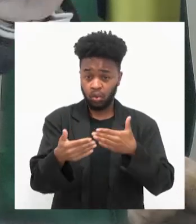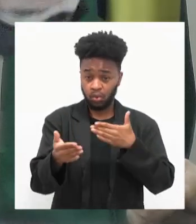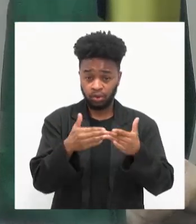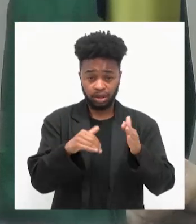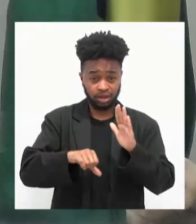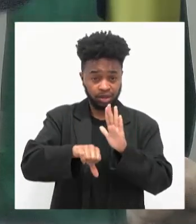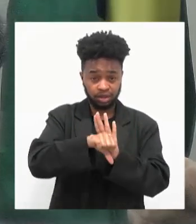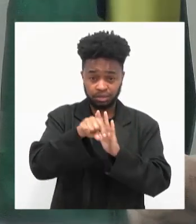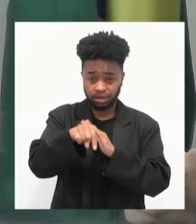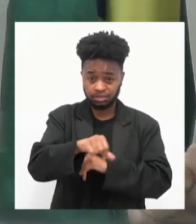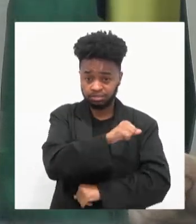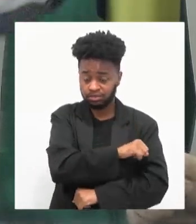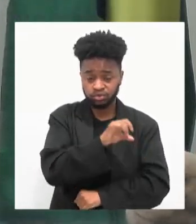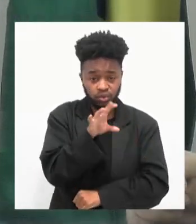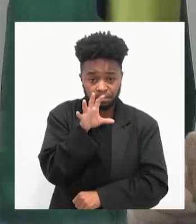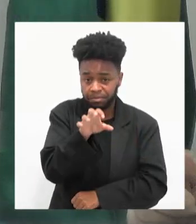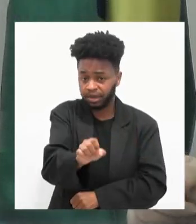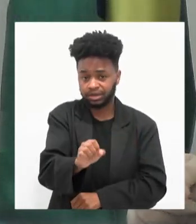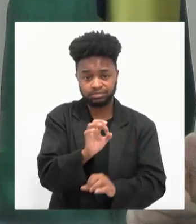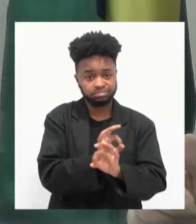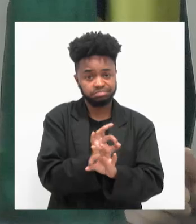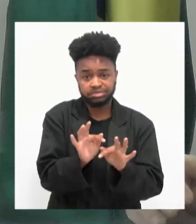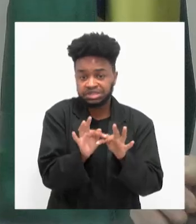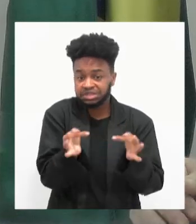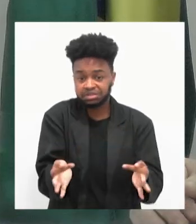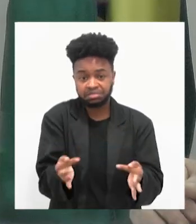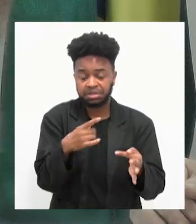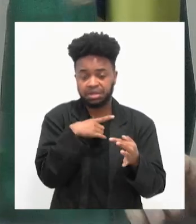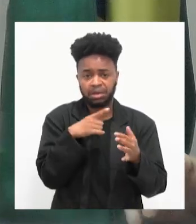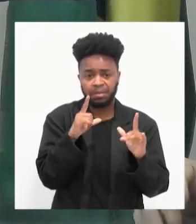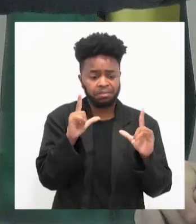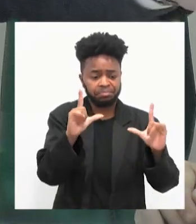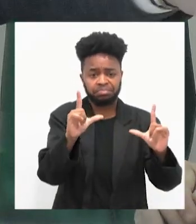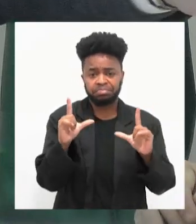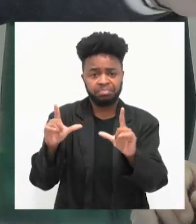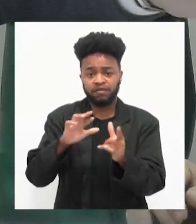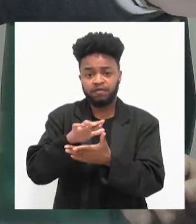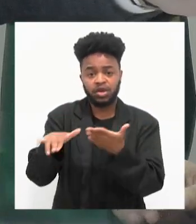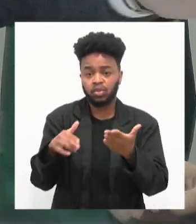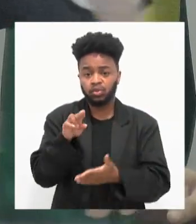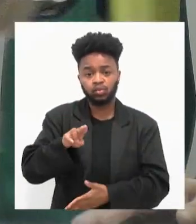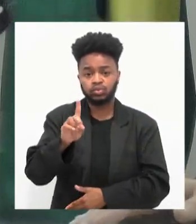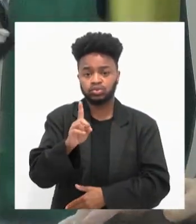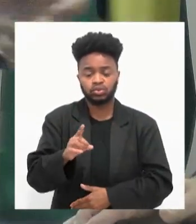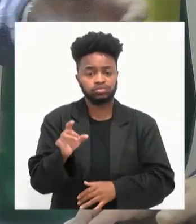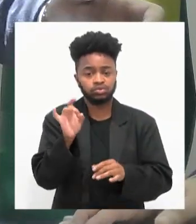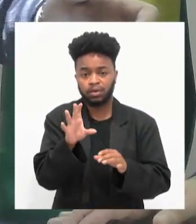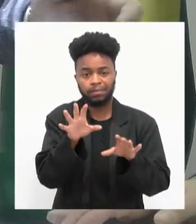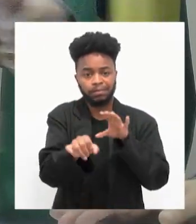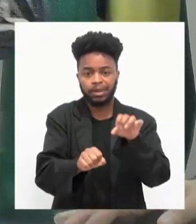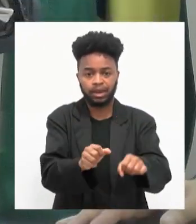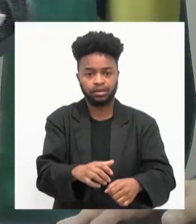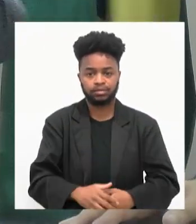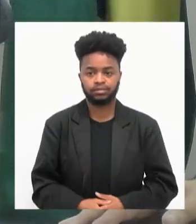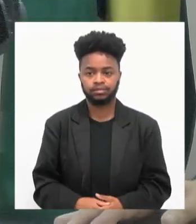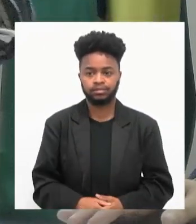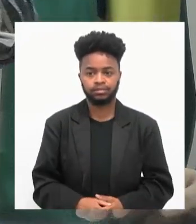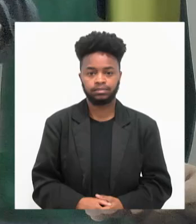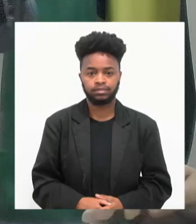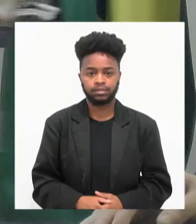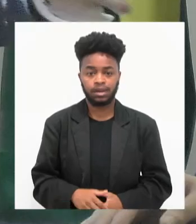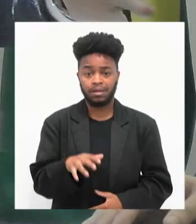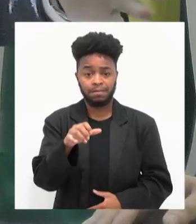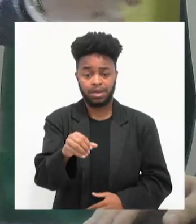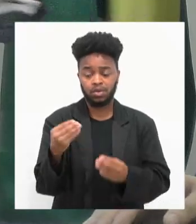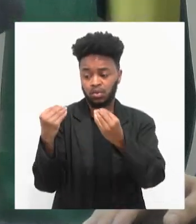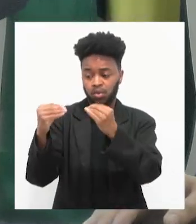crime no Rio de Janeiro, é só pegar ali, pô. É um amontoado de placa lá que não foram inutilizadas, pô. É só pegar ali. E o Pega uma placa, bota num carro,